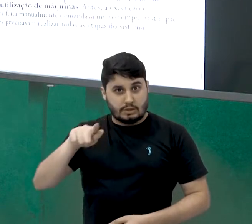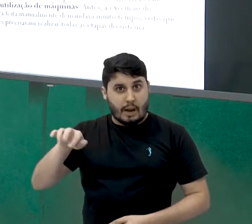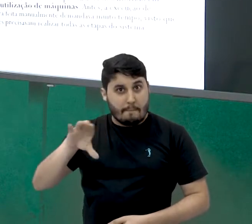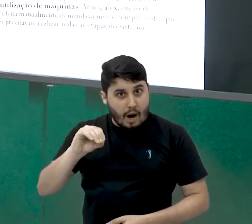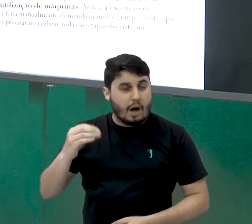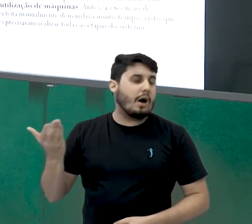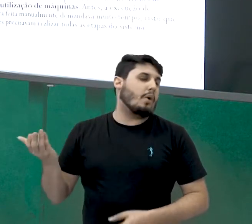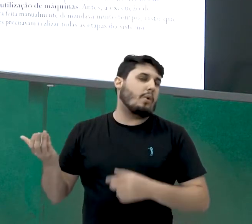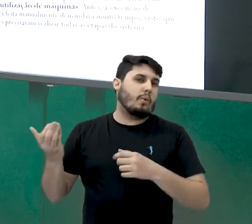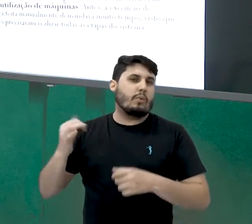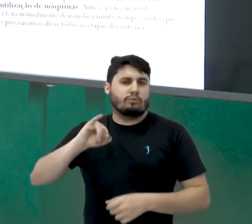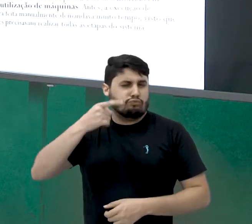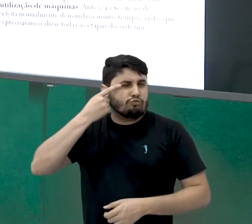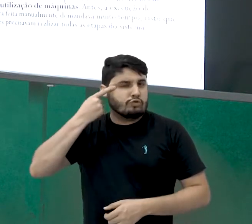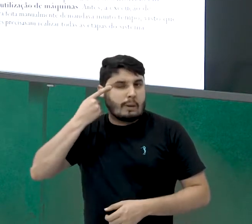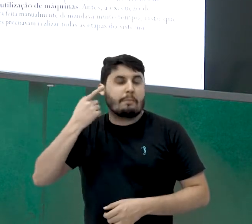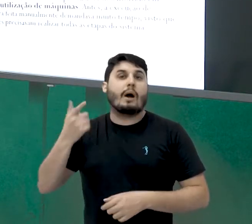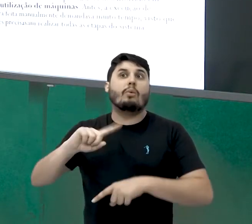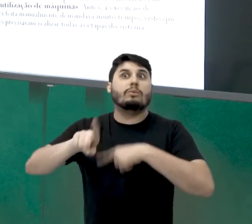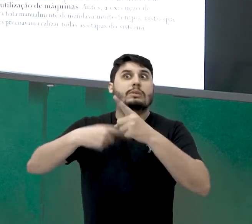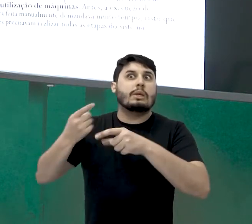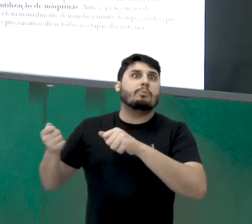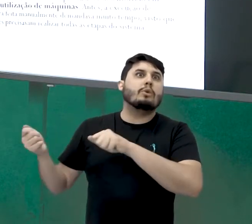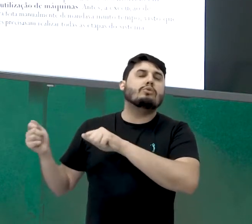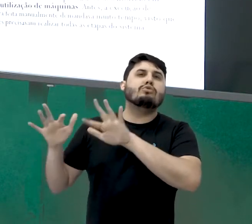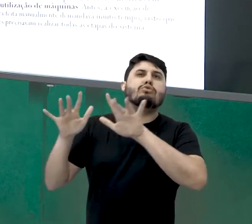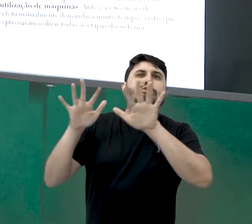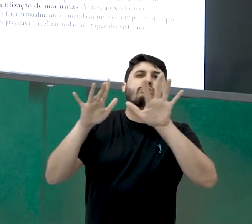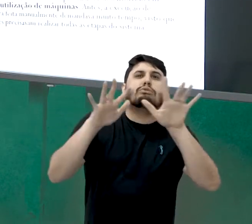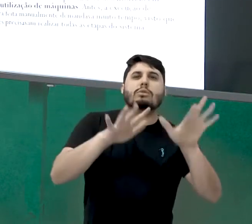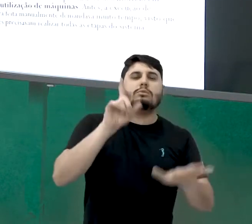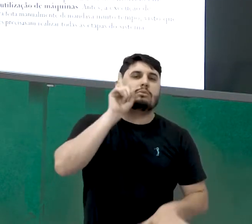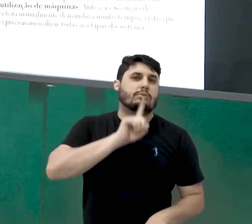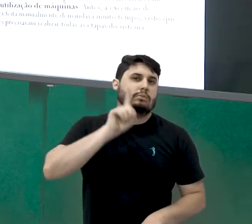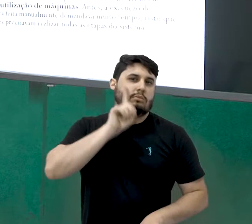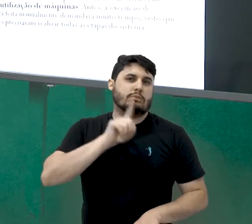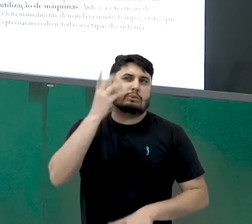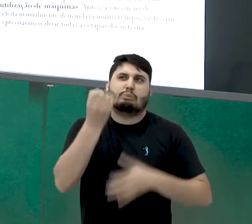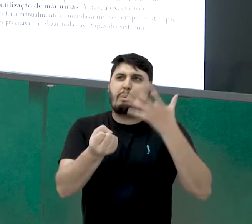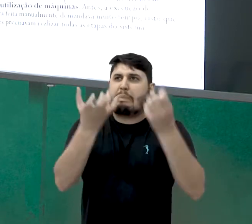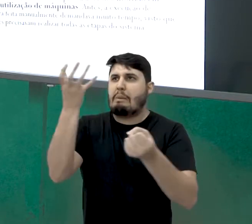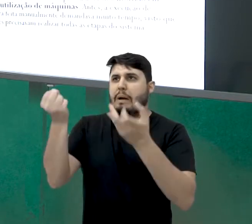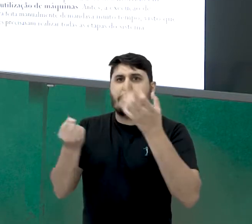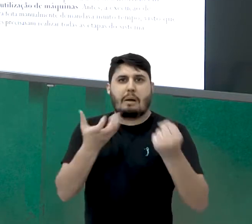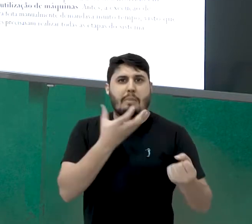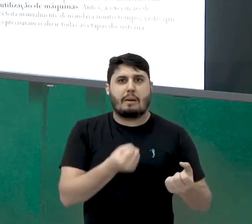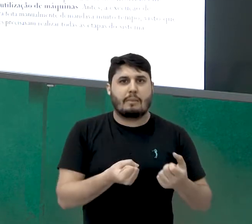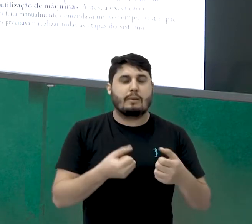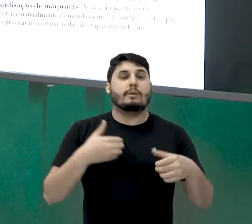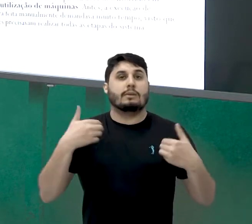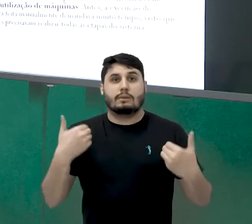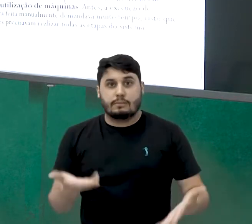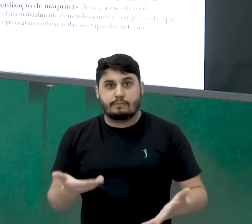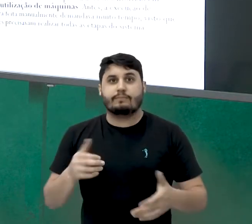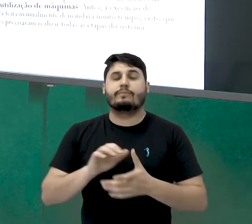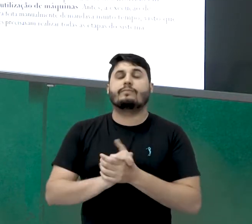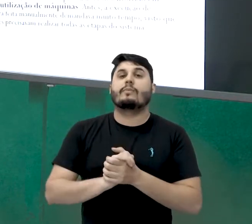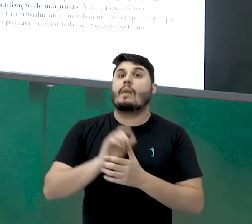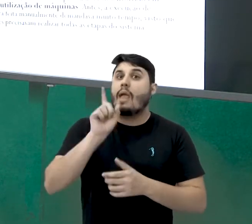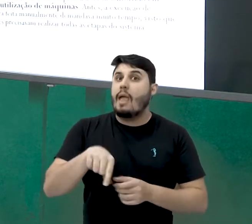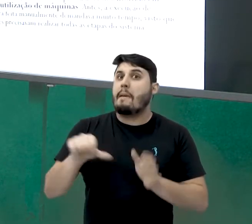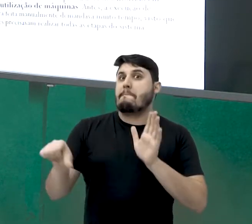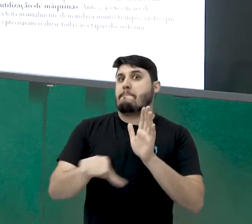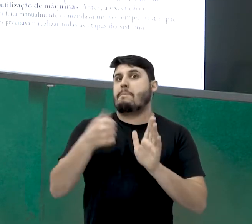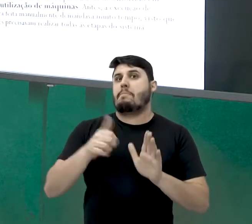Américas, nos Estados Unidos. Então, essa atividade produtiva, essa atividade industrial, em seu primeiro